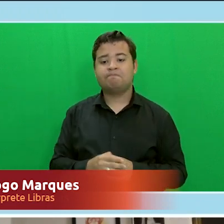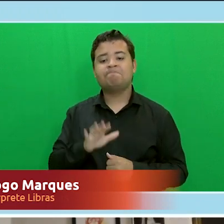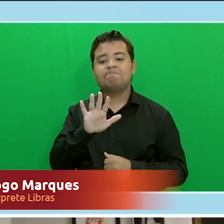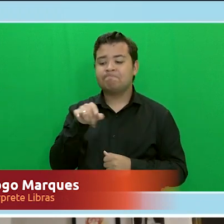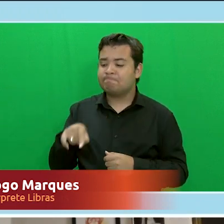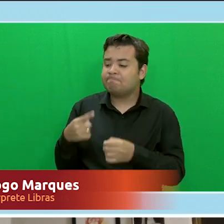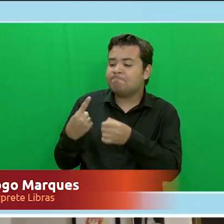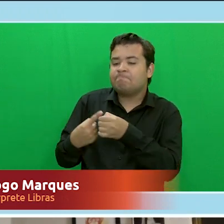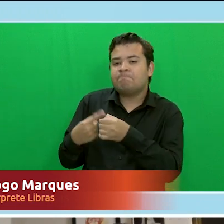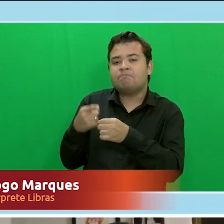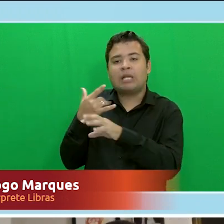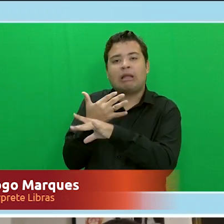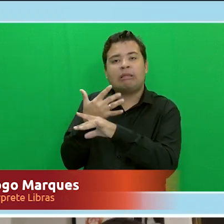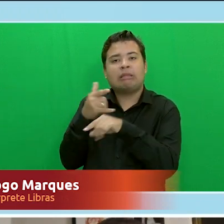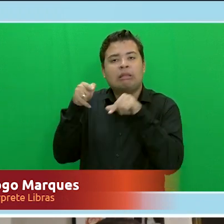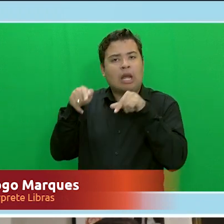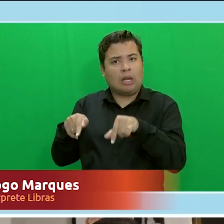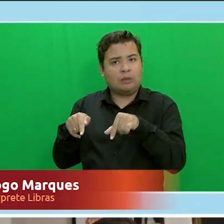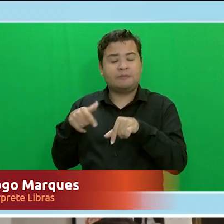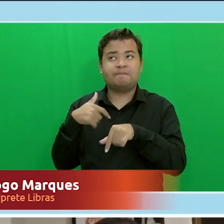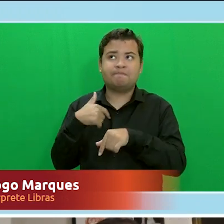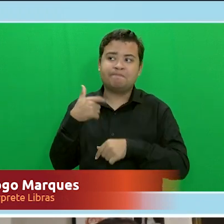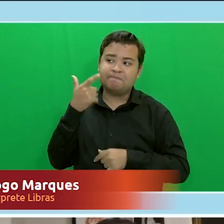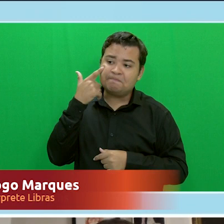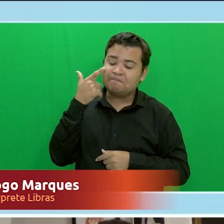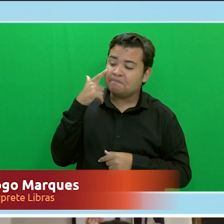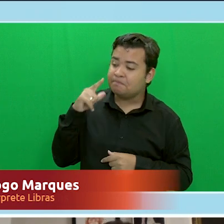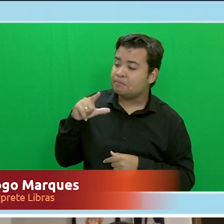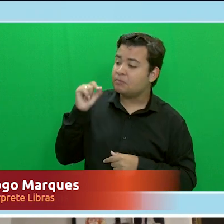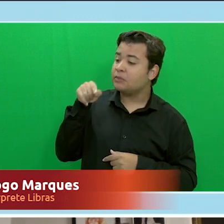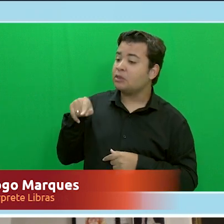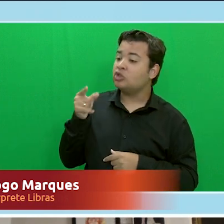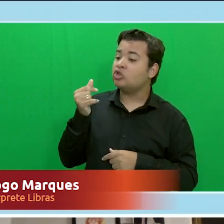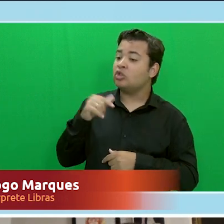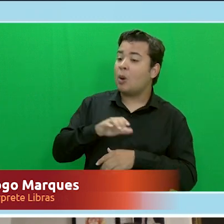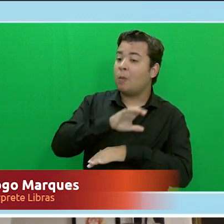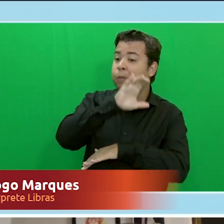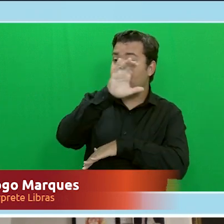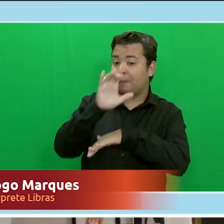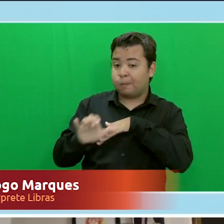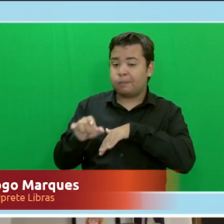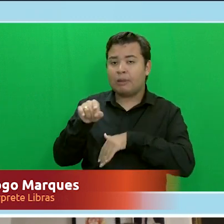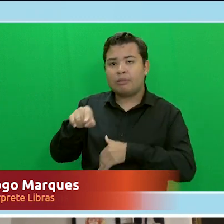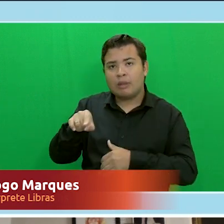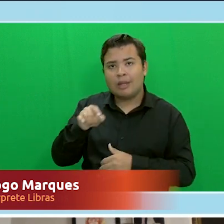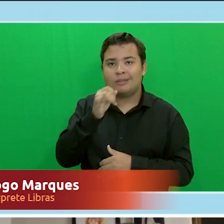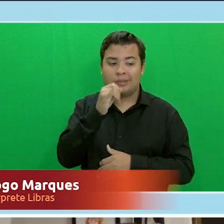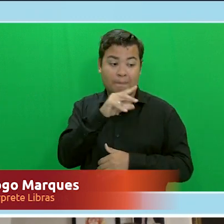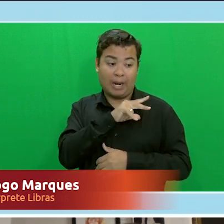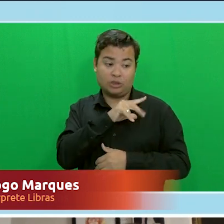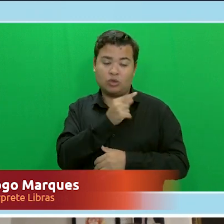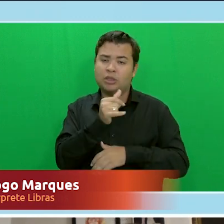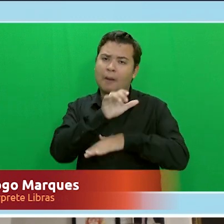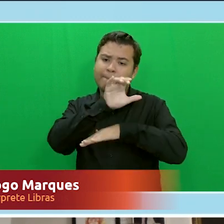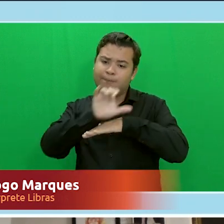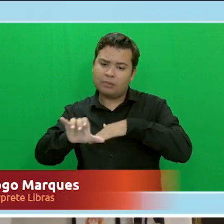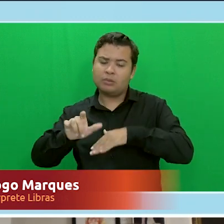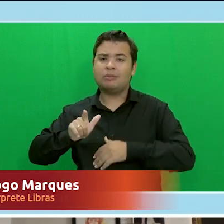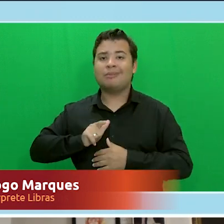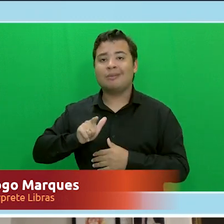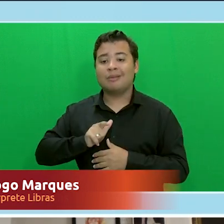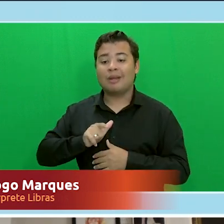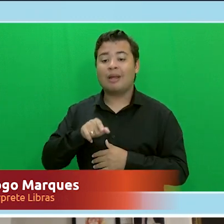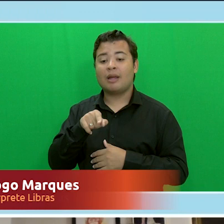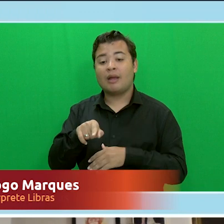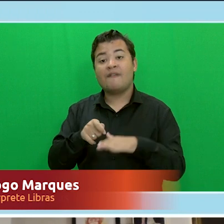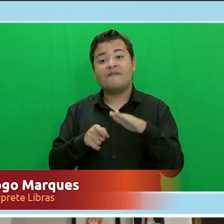então, a escolha aonde vai ser investido capital privado, porque você tem dois investimentos,